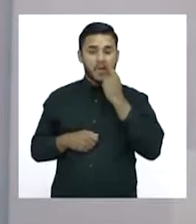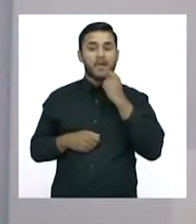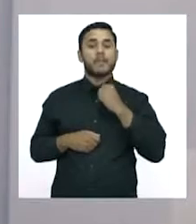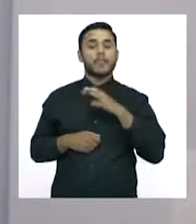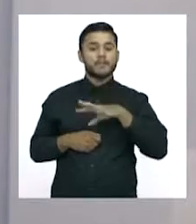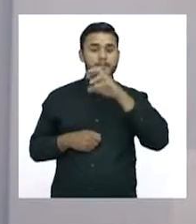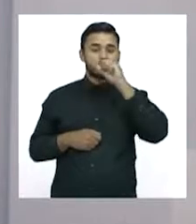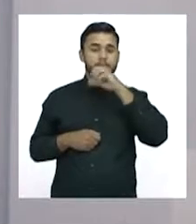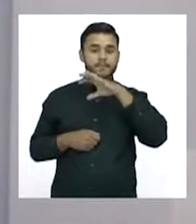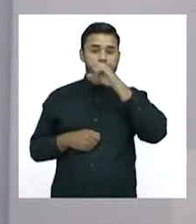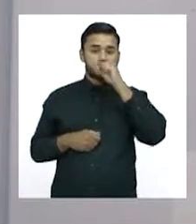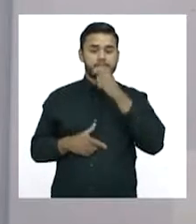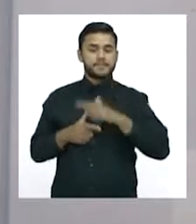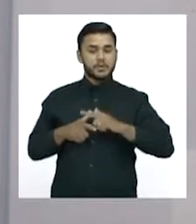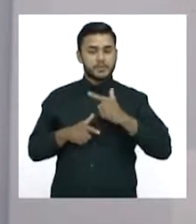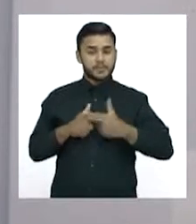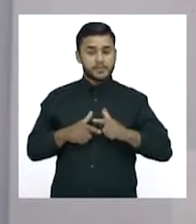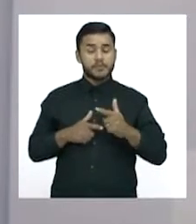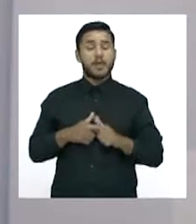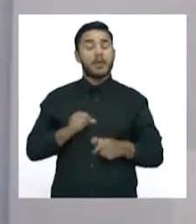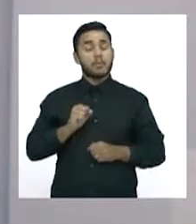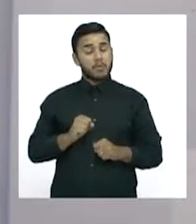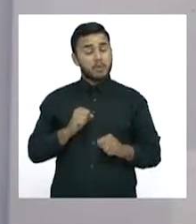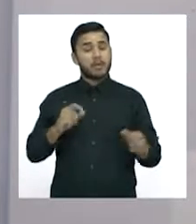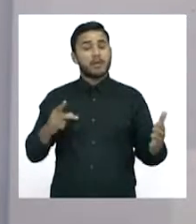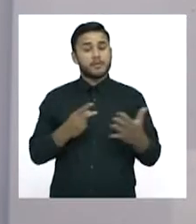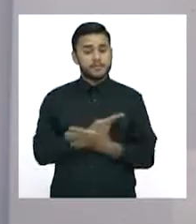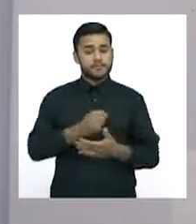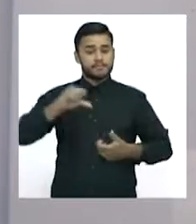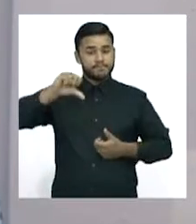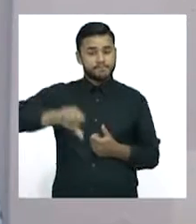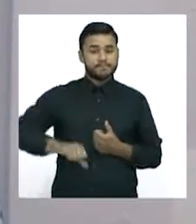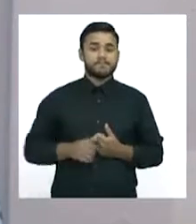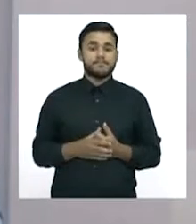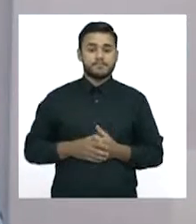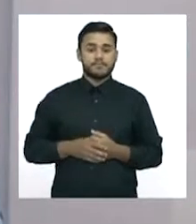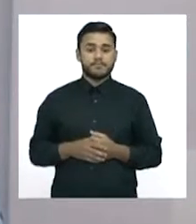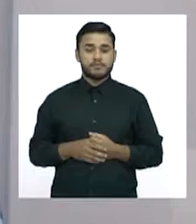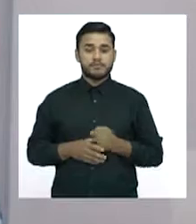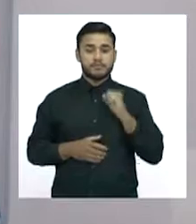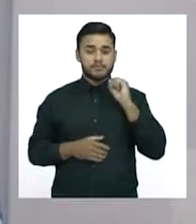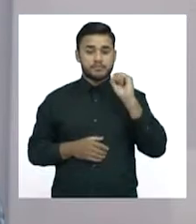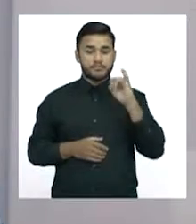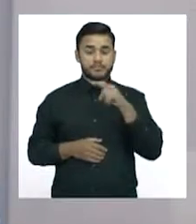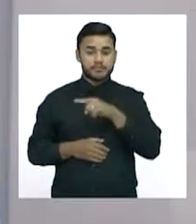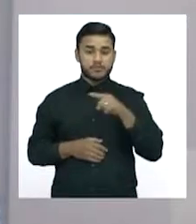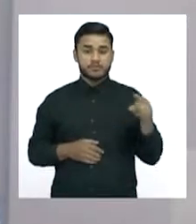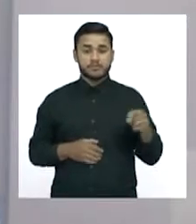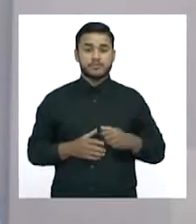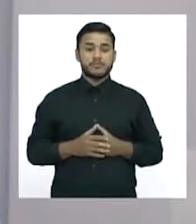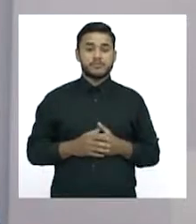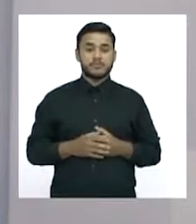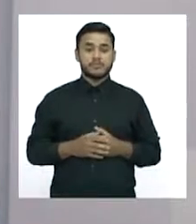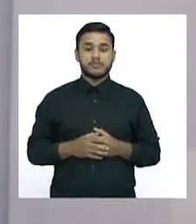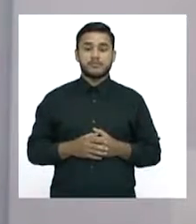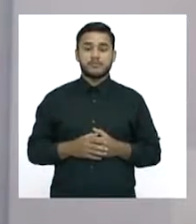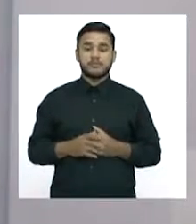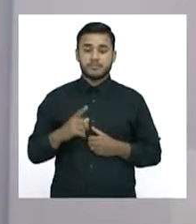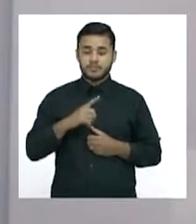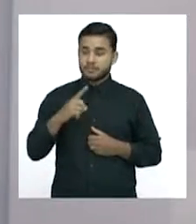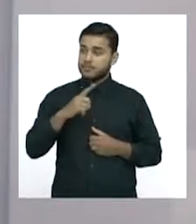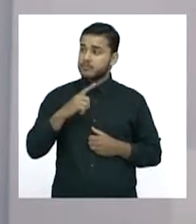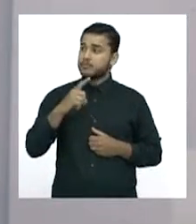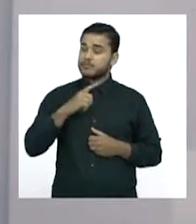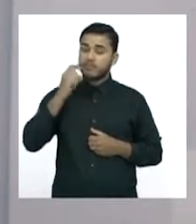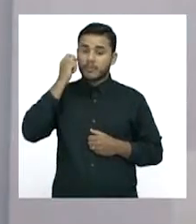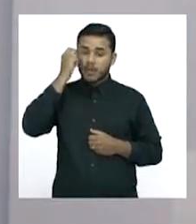geralmente respiratório e pode evoluir. Doença ligada a fezes em ambiente fechado, a gente tem os ratos transmitindo,